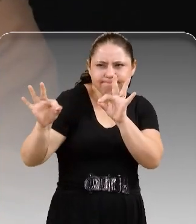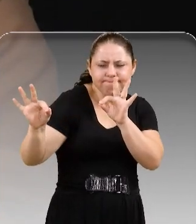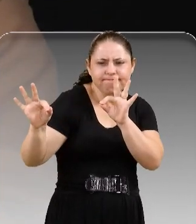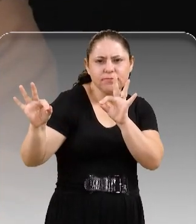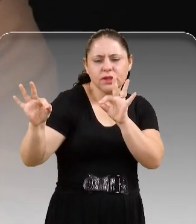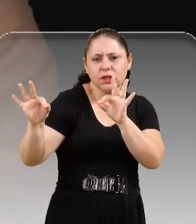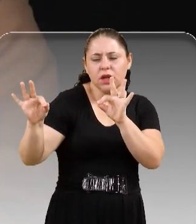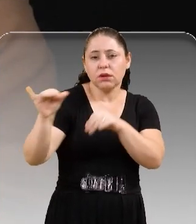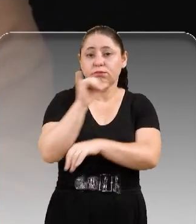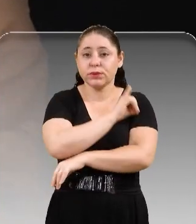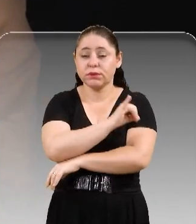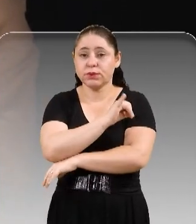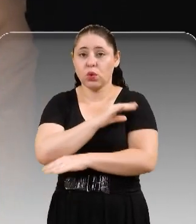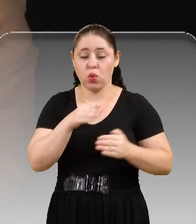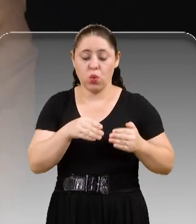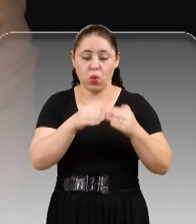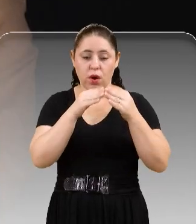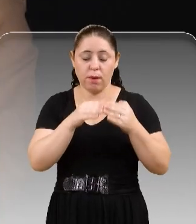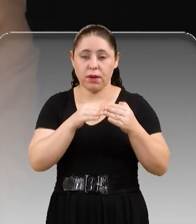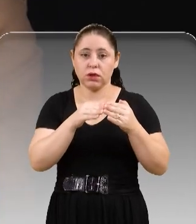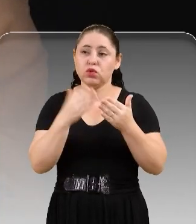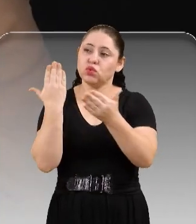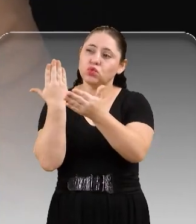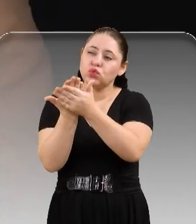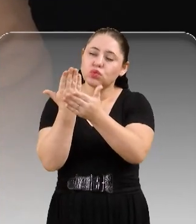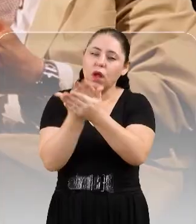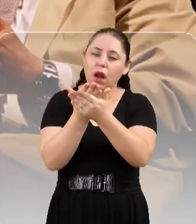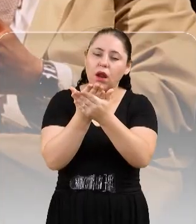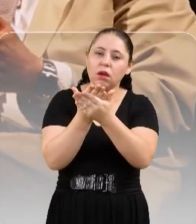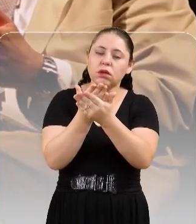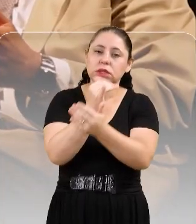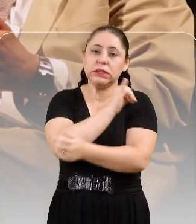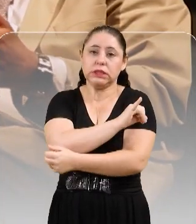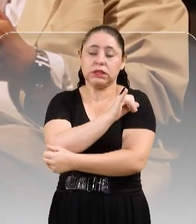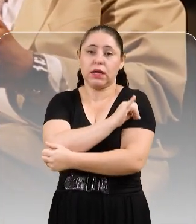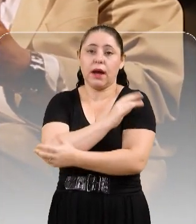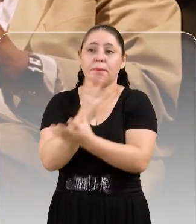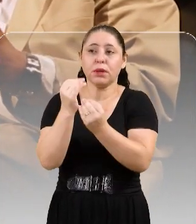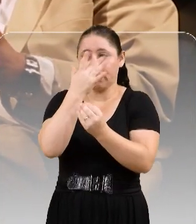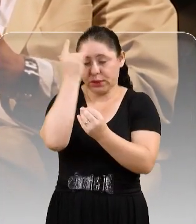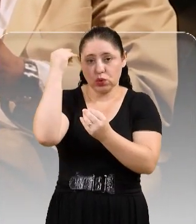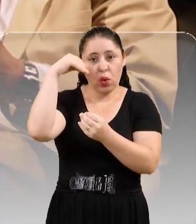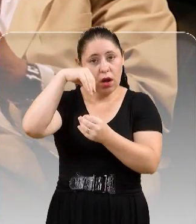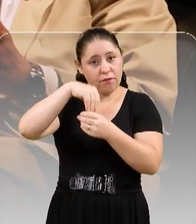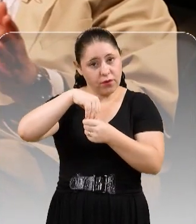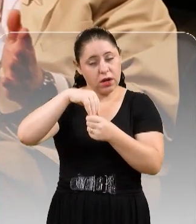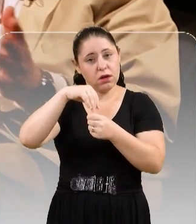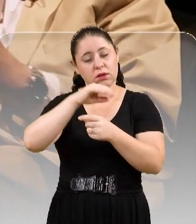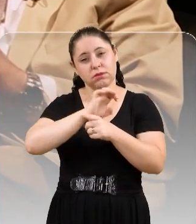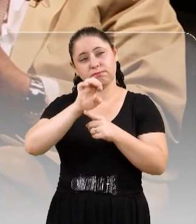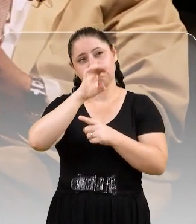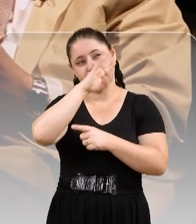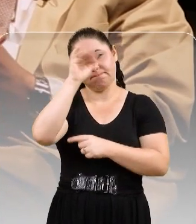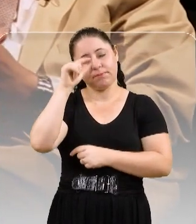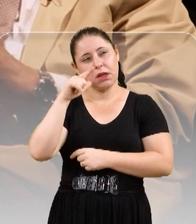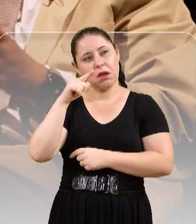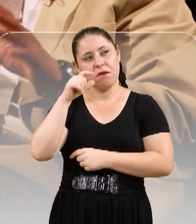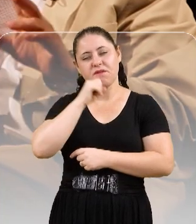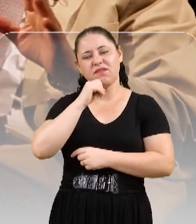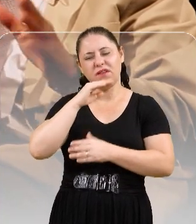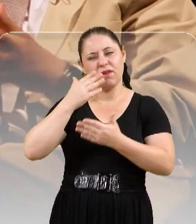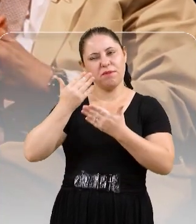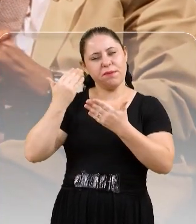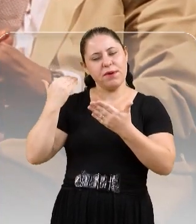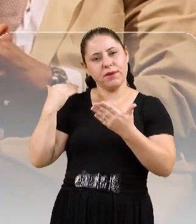dos corumbaenses estudaram e se formaram no Rio de Janeiro. Muitas pessoas que estão aqui hoje em Mato Grosso do Sul, essas mais antigas,